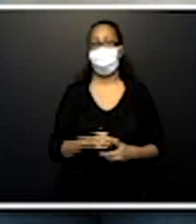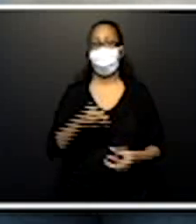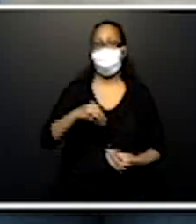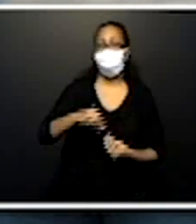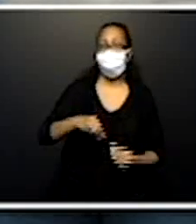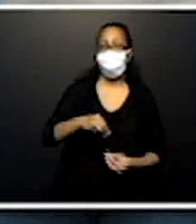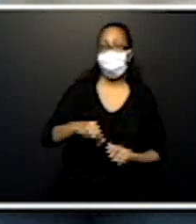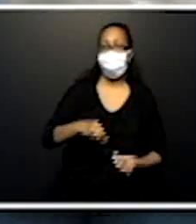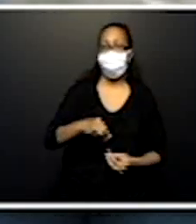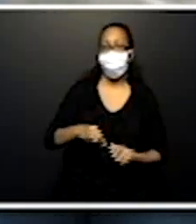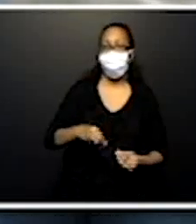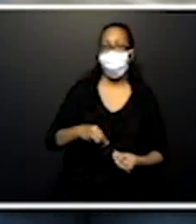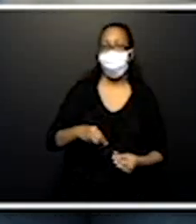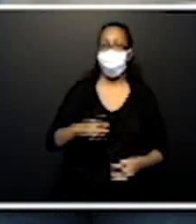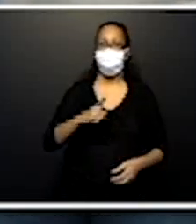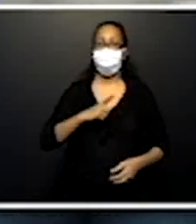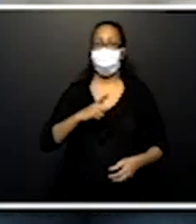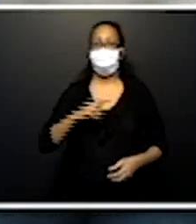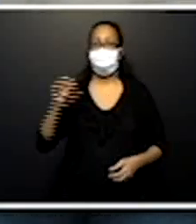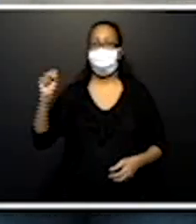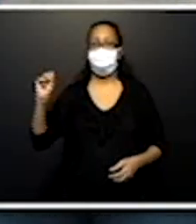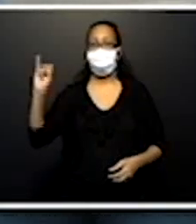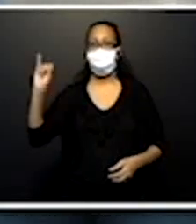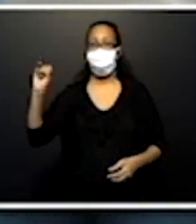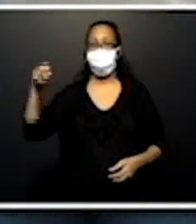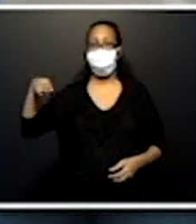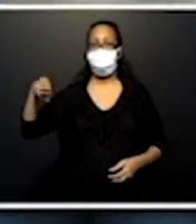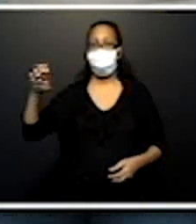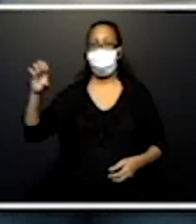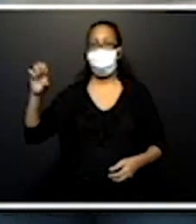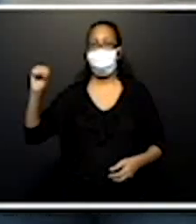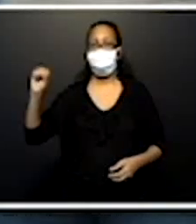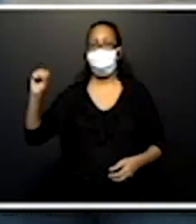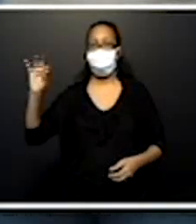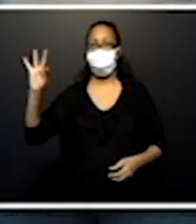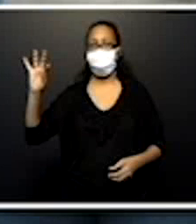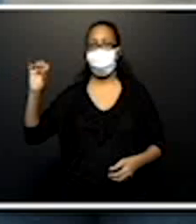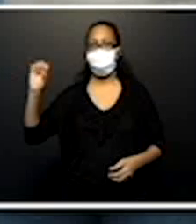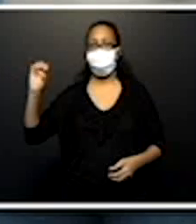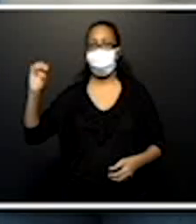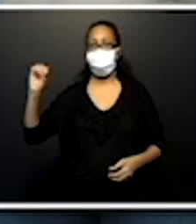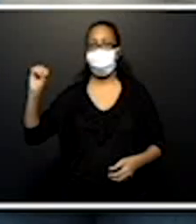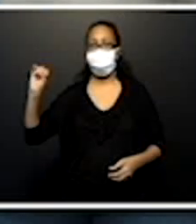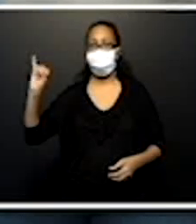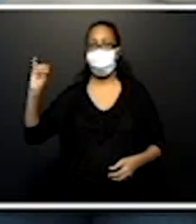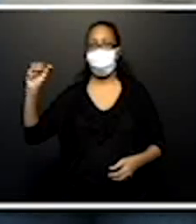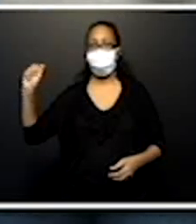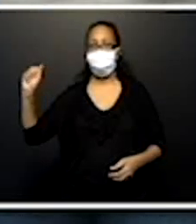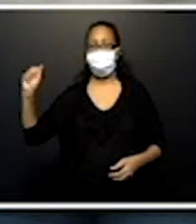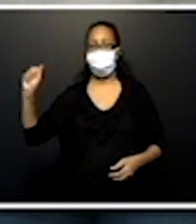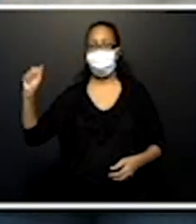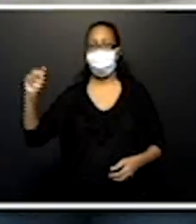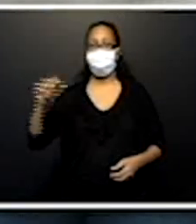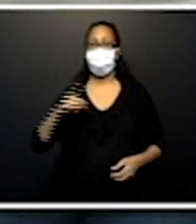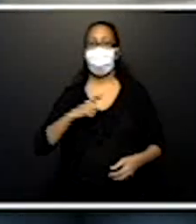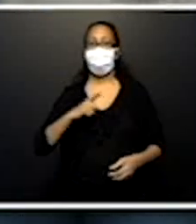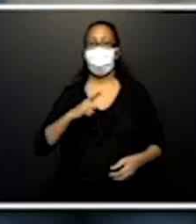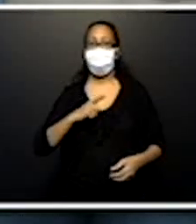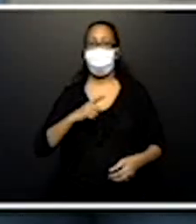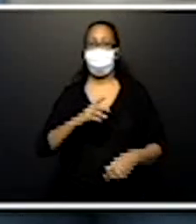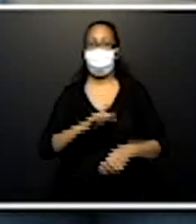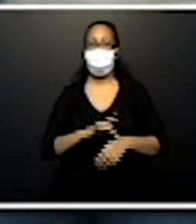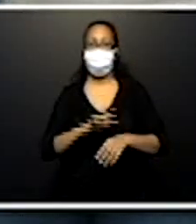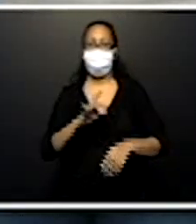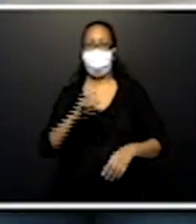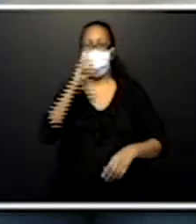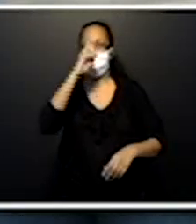uma sinestesia. E aí, aqui, quando eu falo um abraço amarelo, abraço, você tem o tátil, né? A emoção, o sentimento. E o amarelo é a